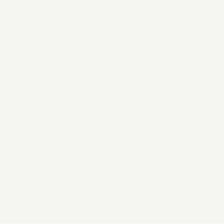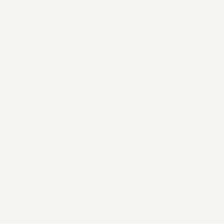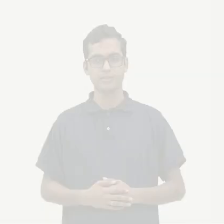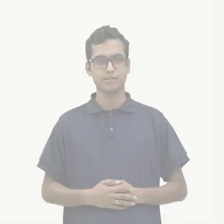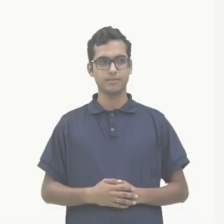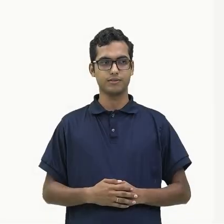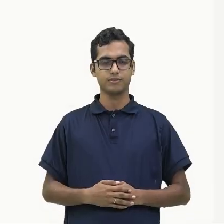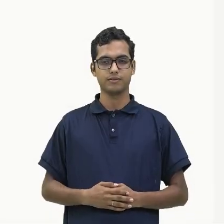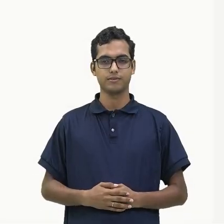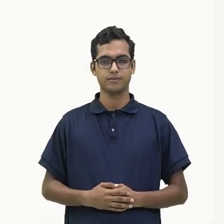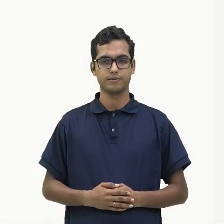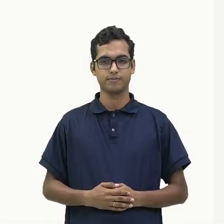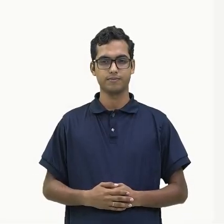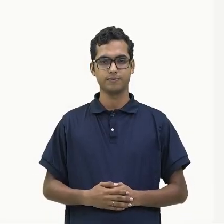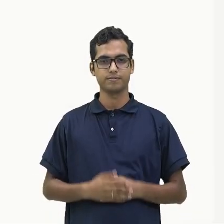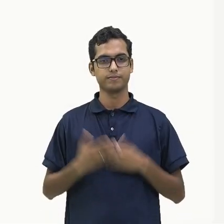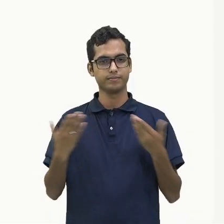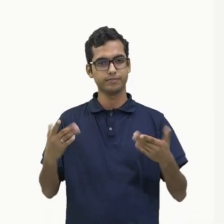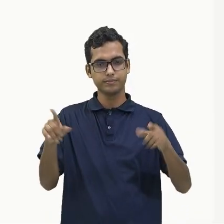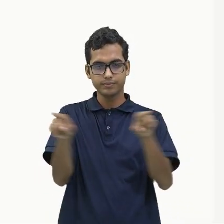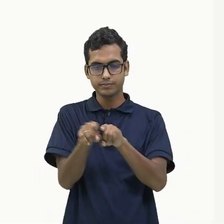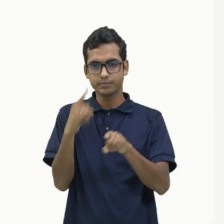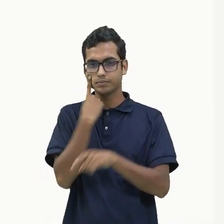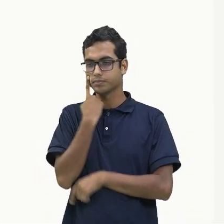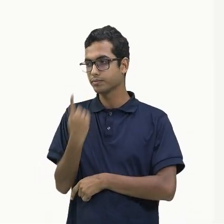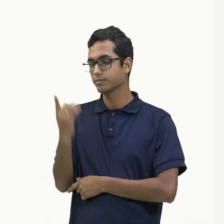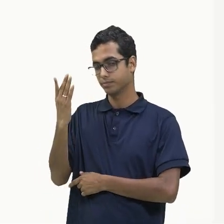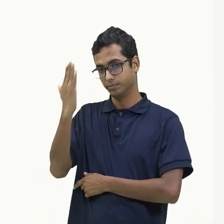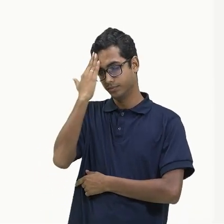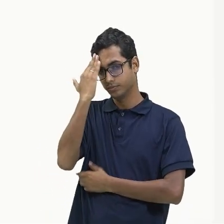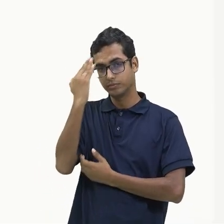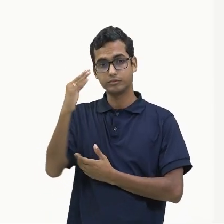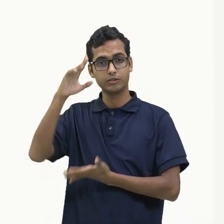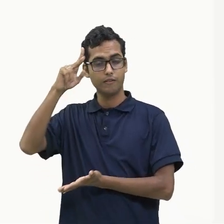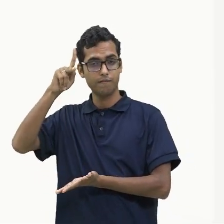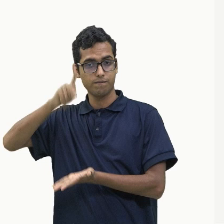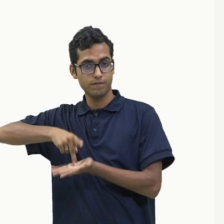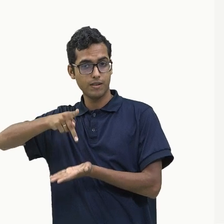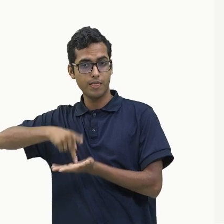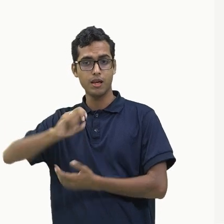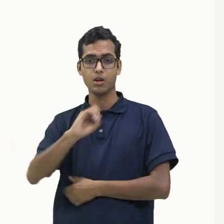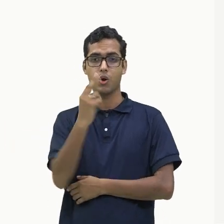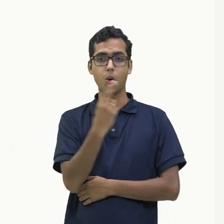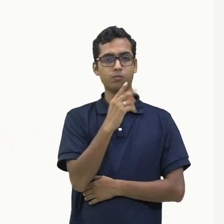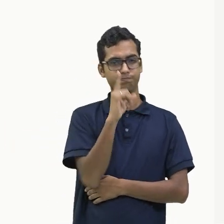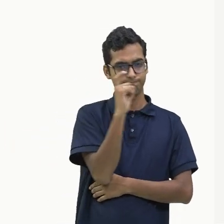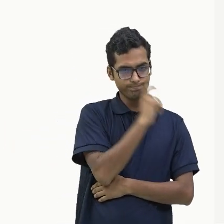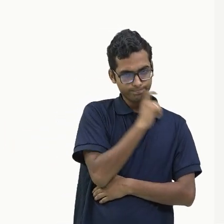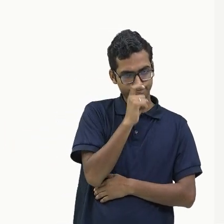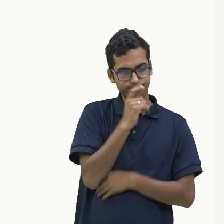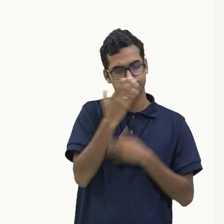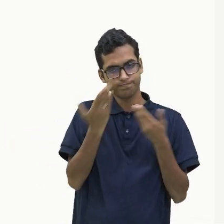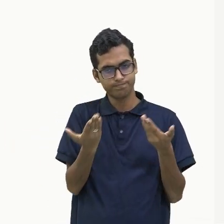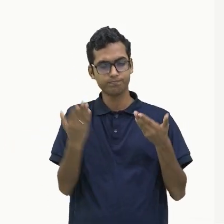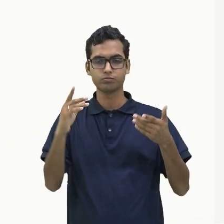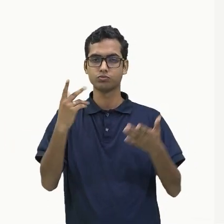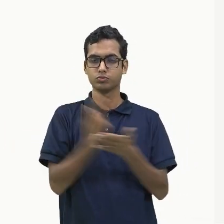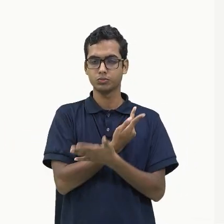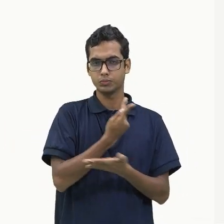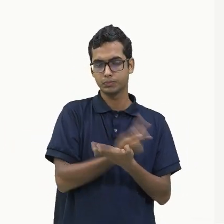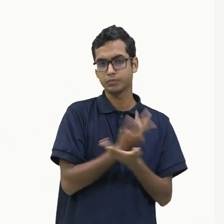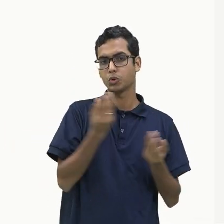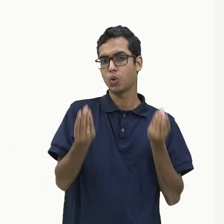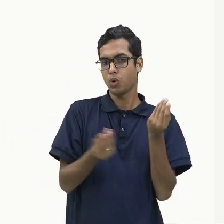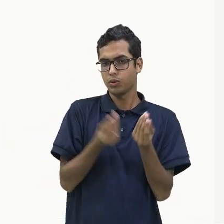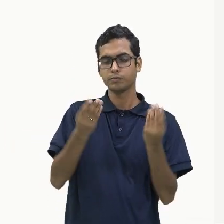8? Aí a gente iria discutir se isso é verdadeiro ou falso, tá? Mas o fato é que a representação fica